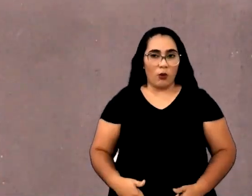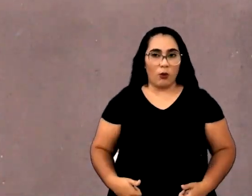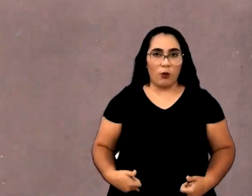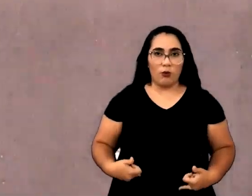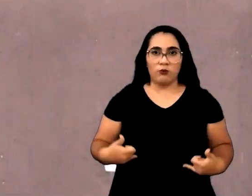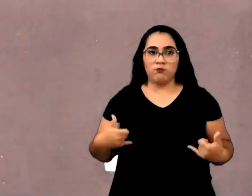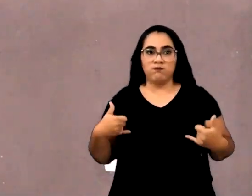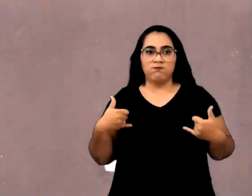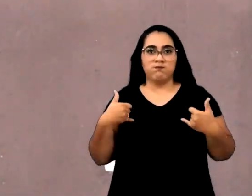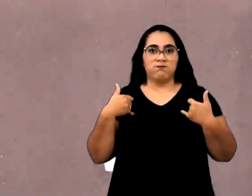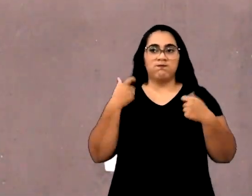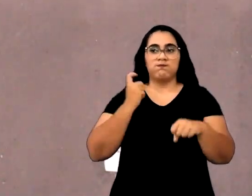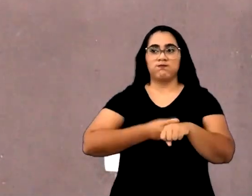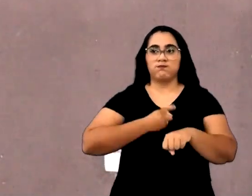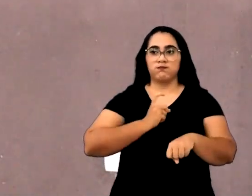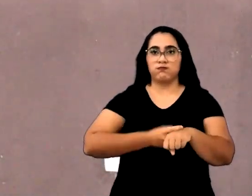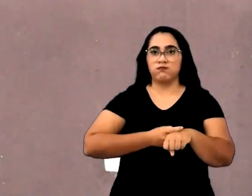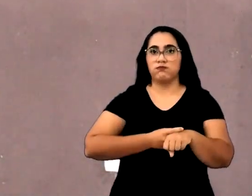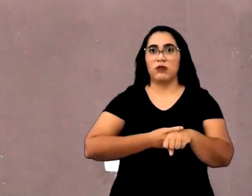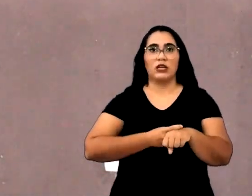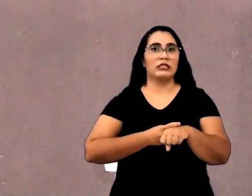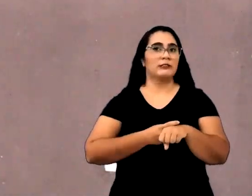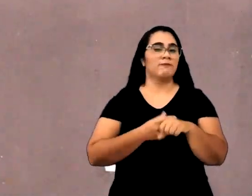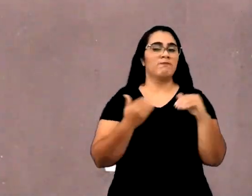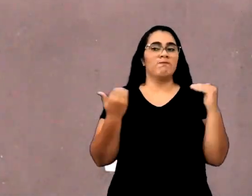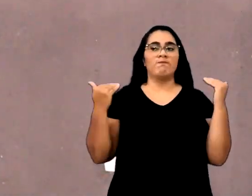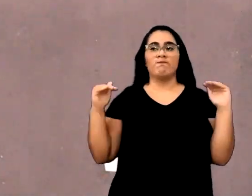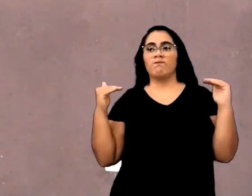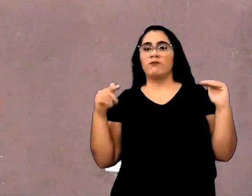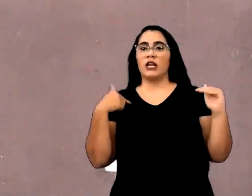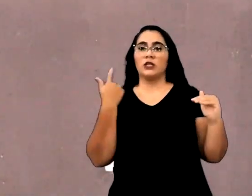soberbo, nós não seremos restaurados por Deus.